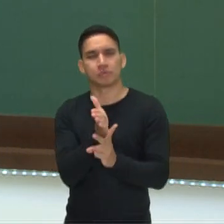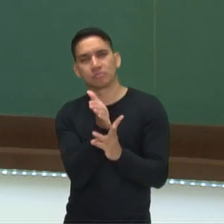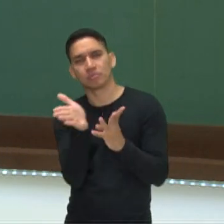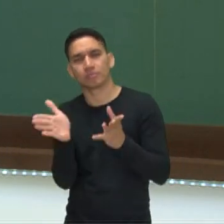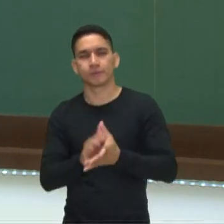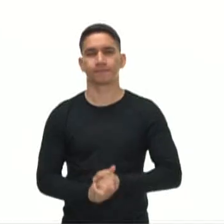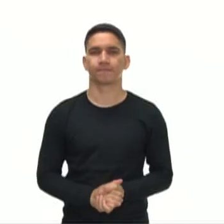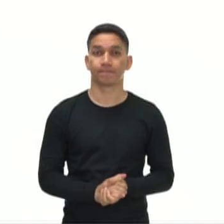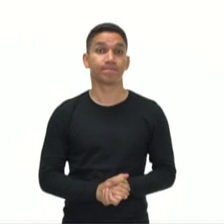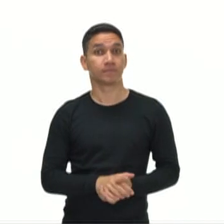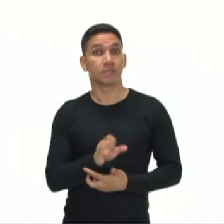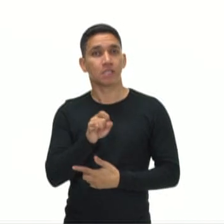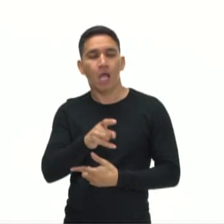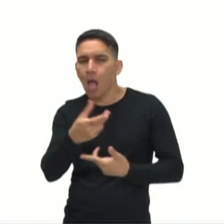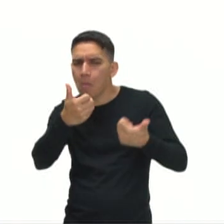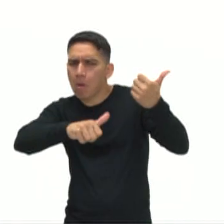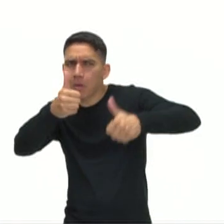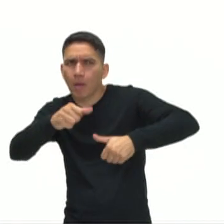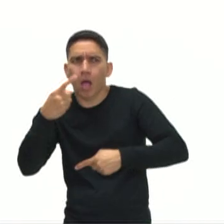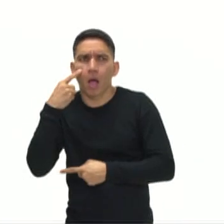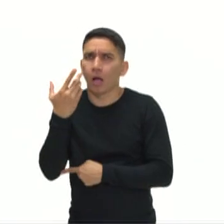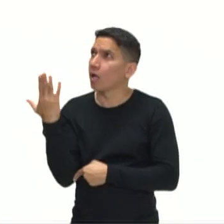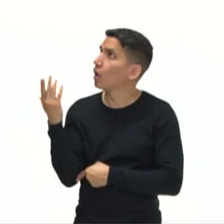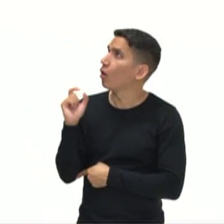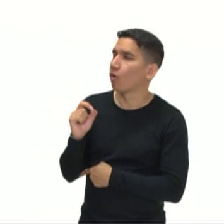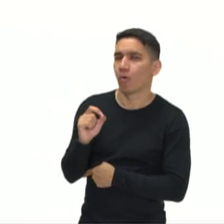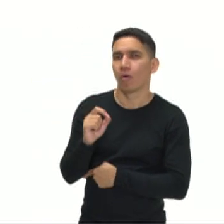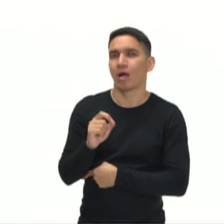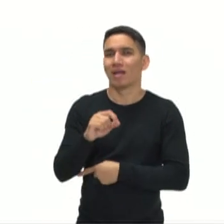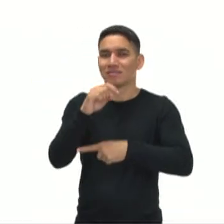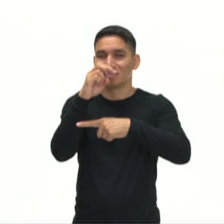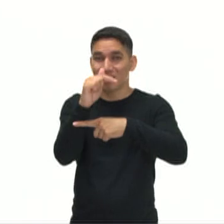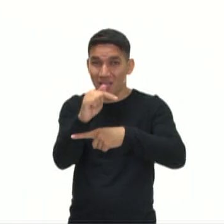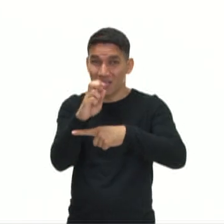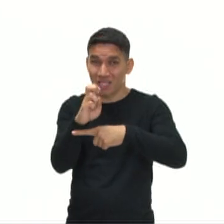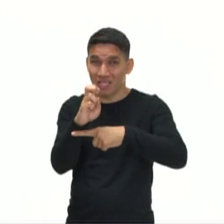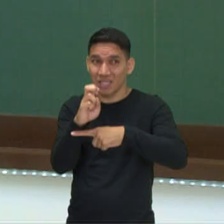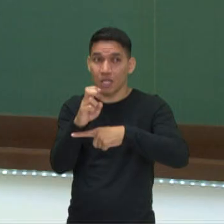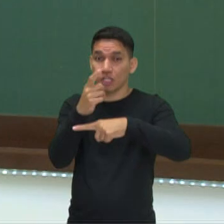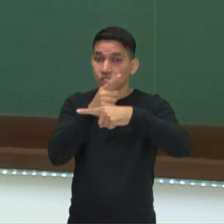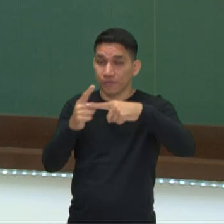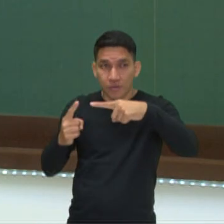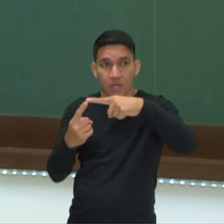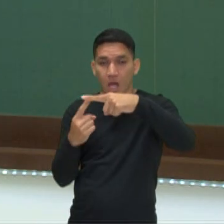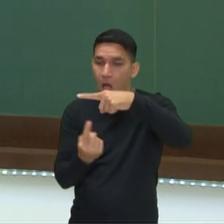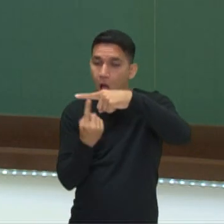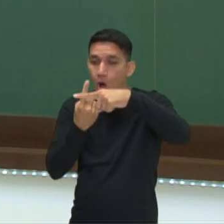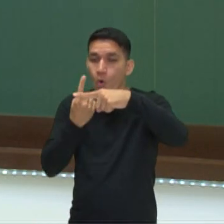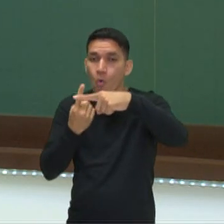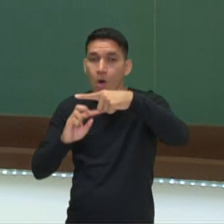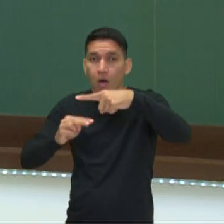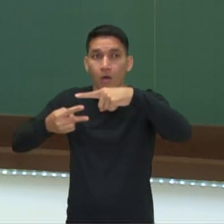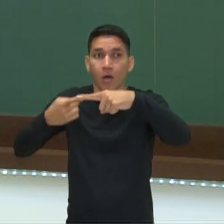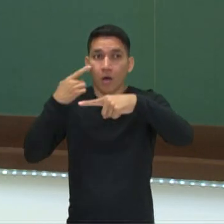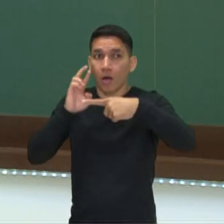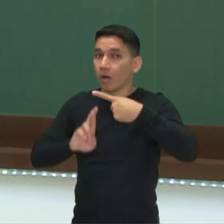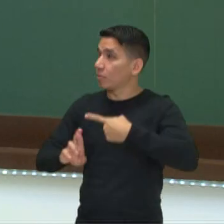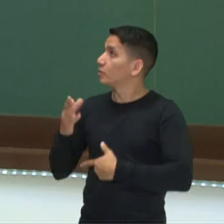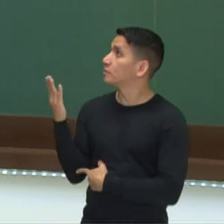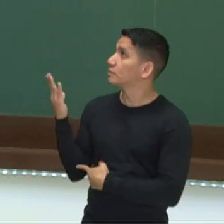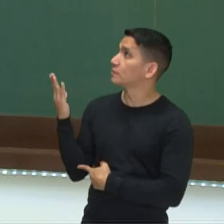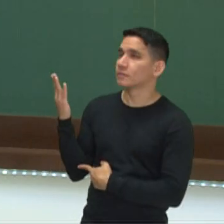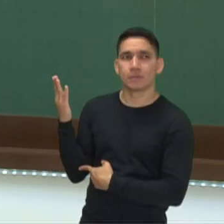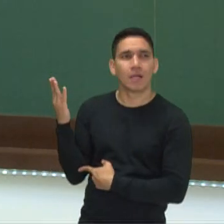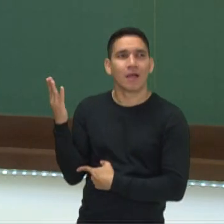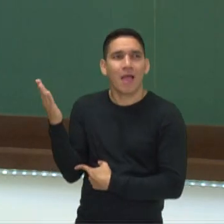Então, olha lá, se você verificar agora, né, 75 dividido pela altura ao quadrado da Suelen, vai dar